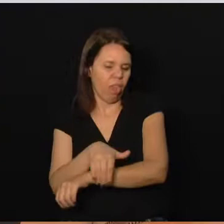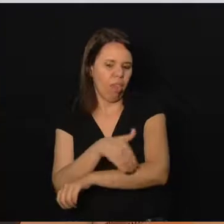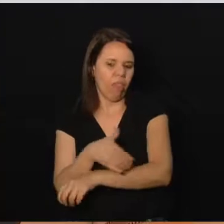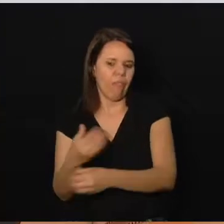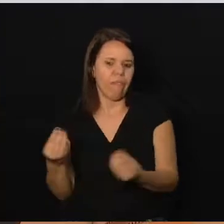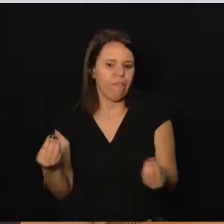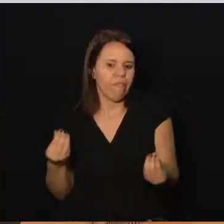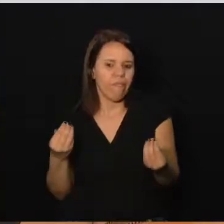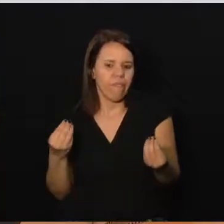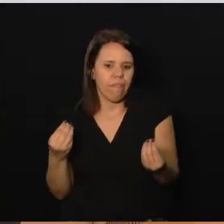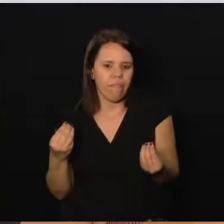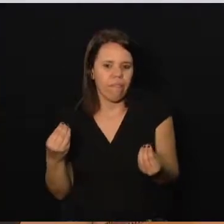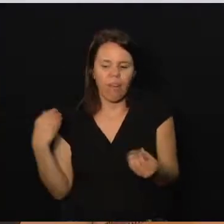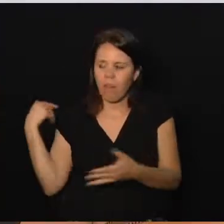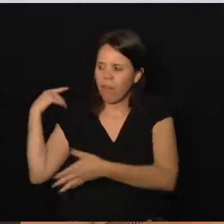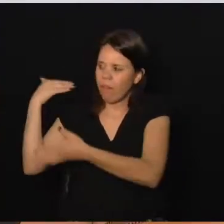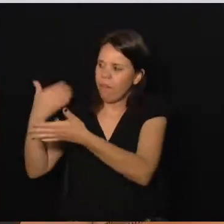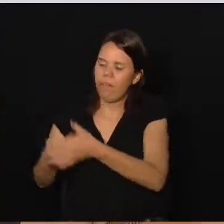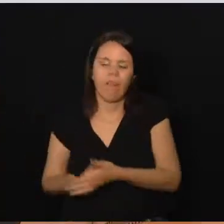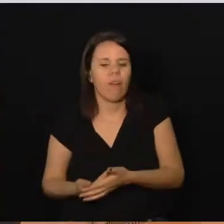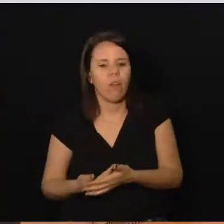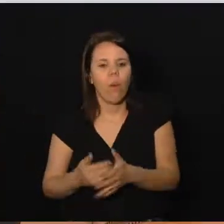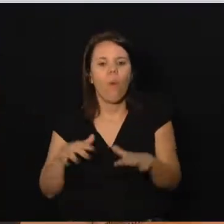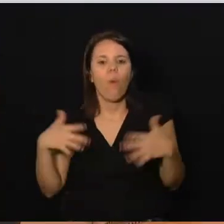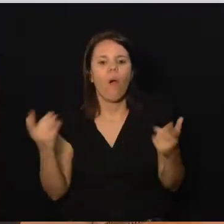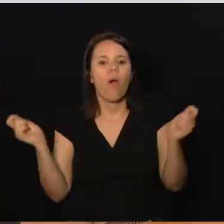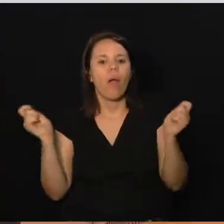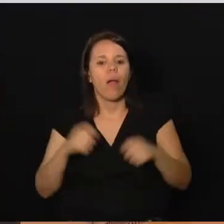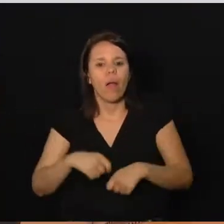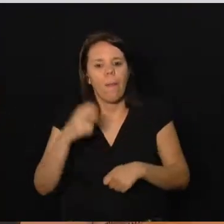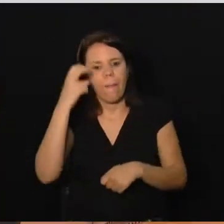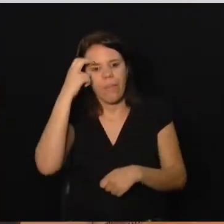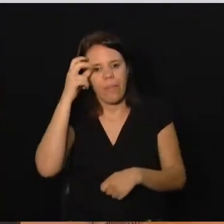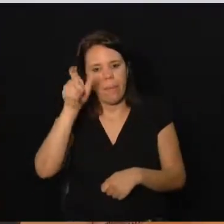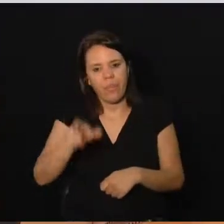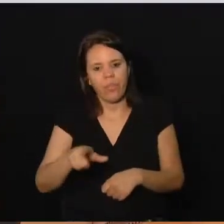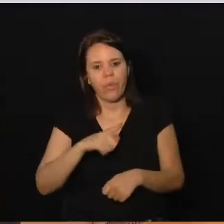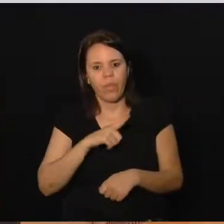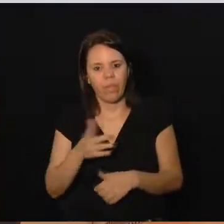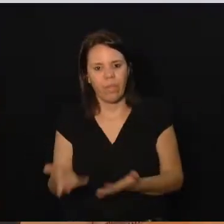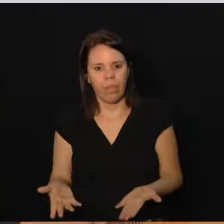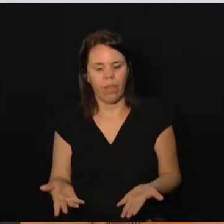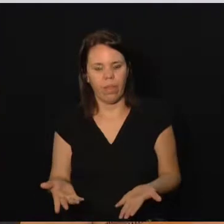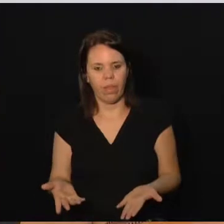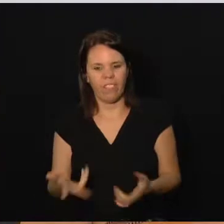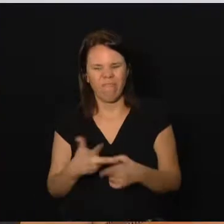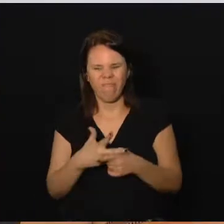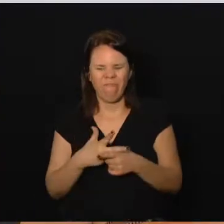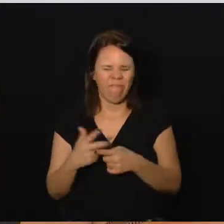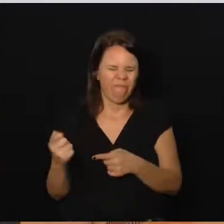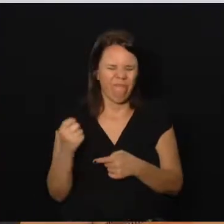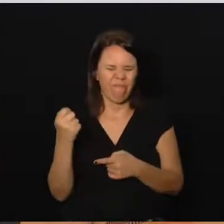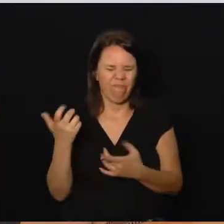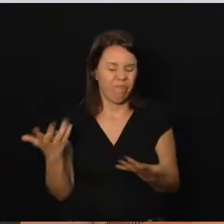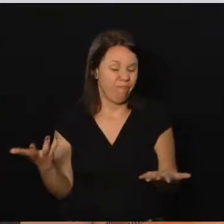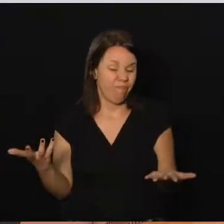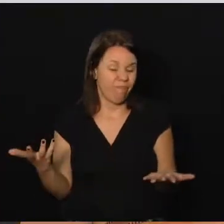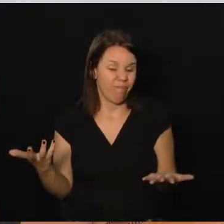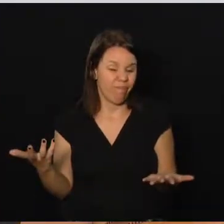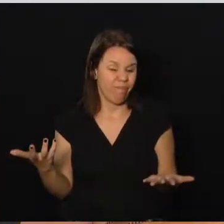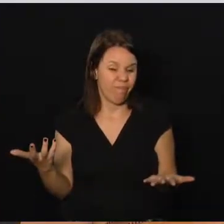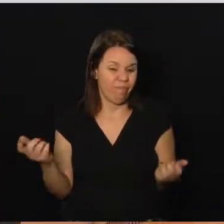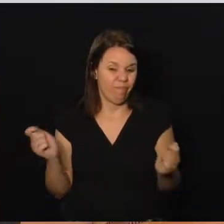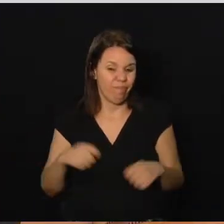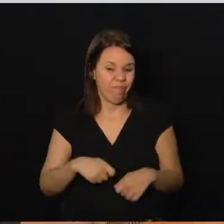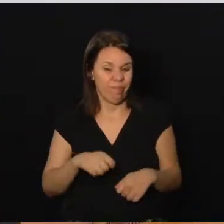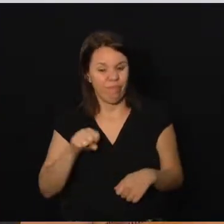pessoa viveu até então, qual é a capacidade que essa pessoa tem de resiliência. Então, qual é a